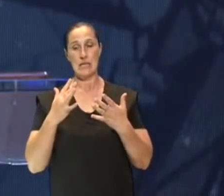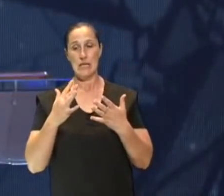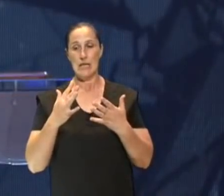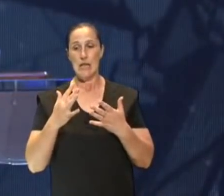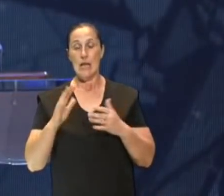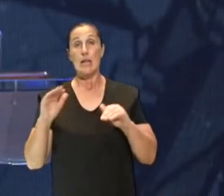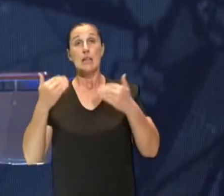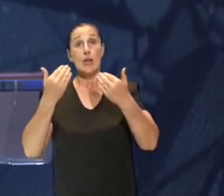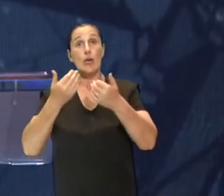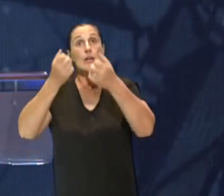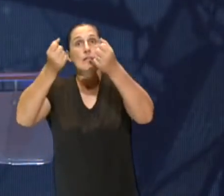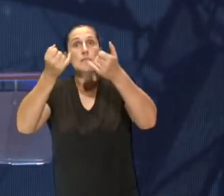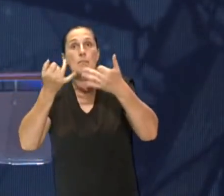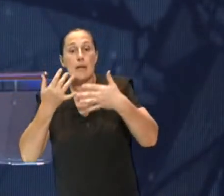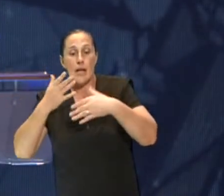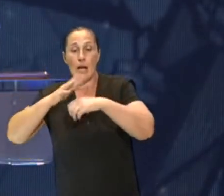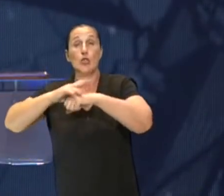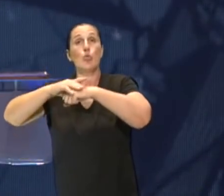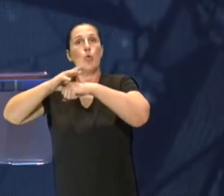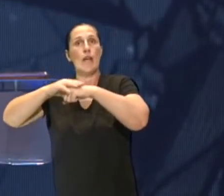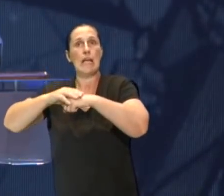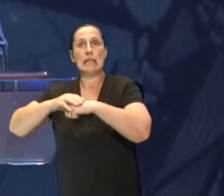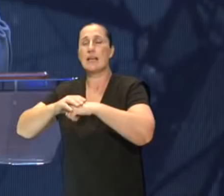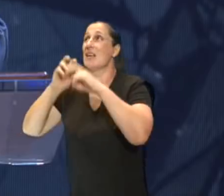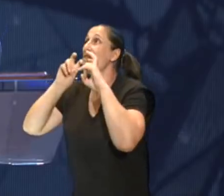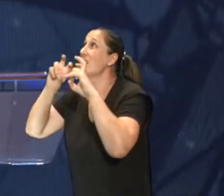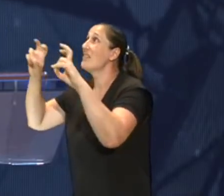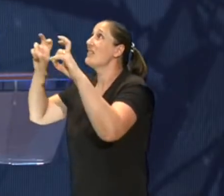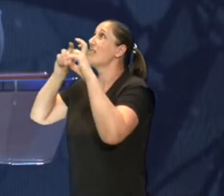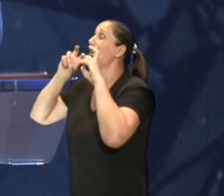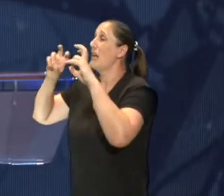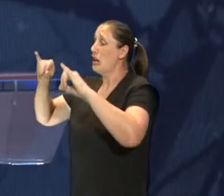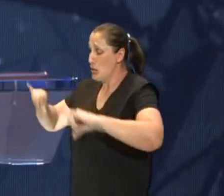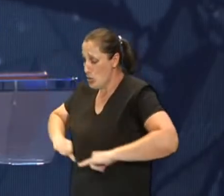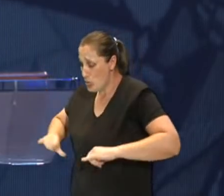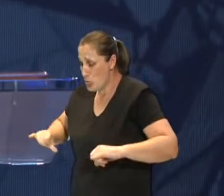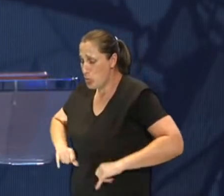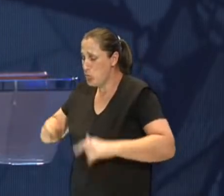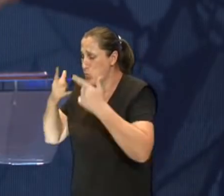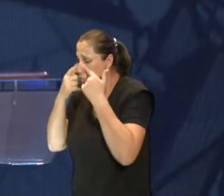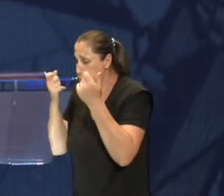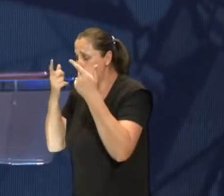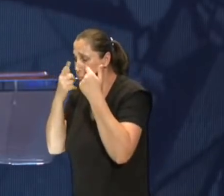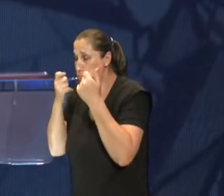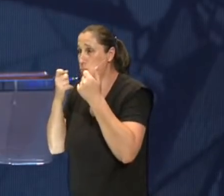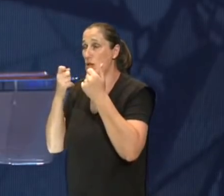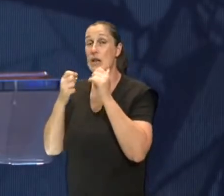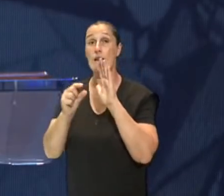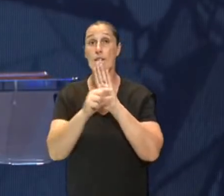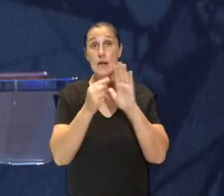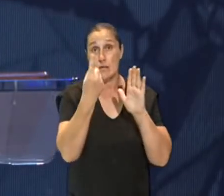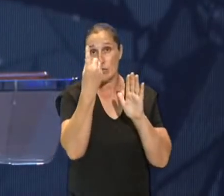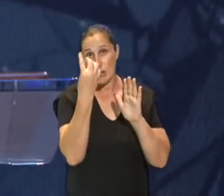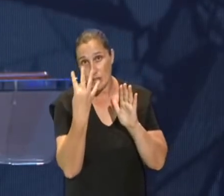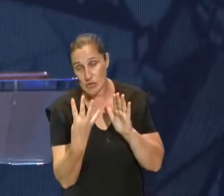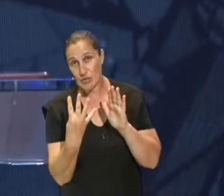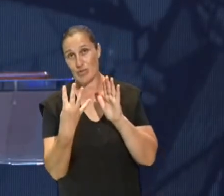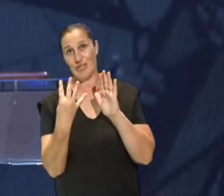na doença ele está dizendo: gritei, gemi, chorei, estou sofrendo. Ele vai dizer no versículo